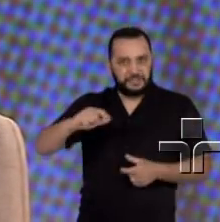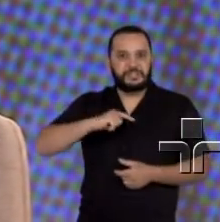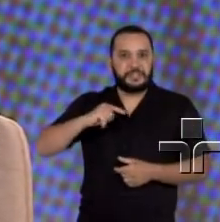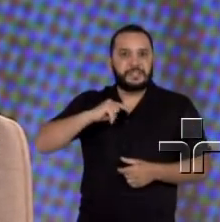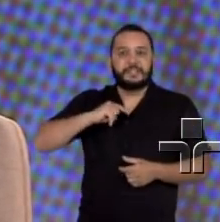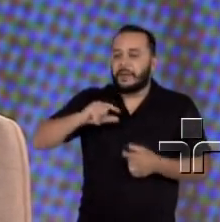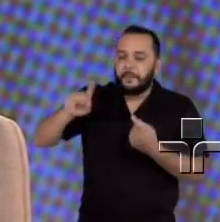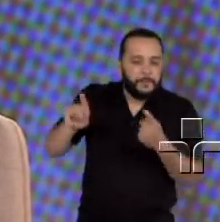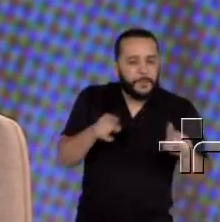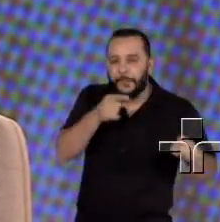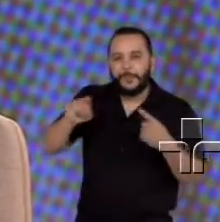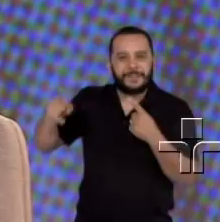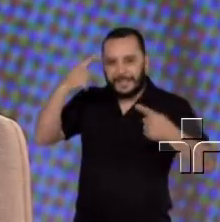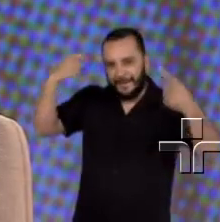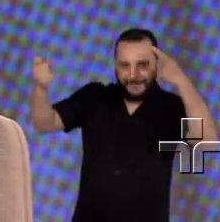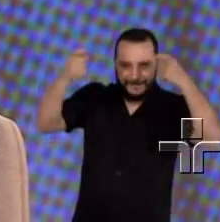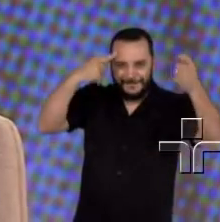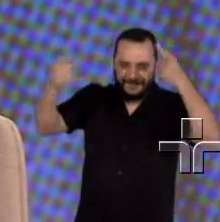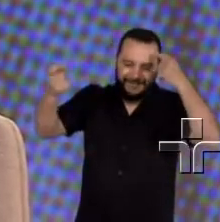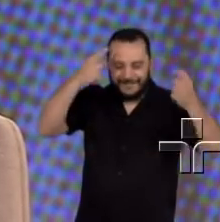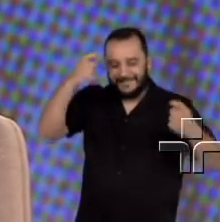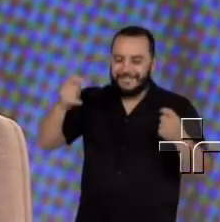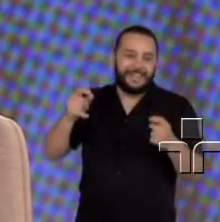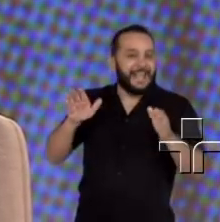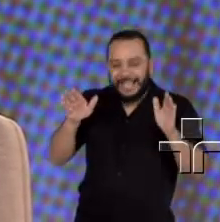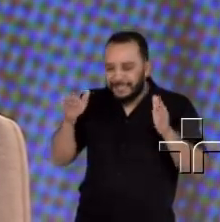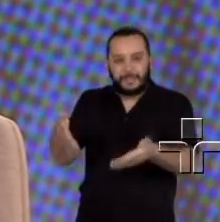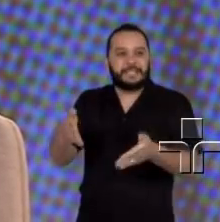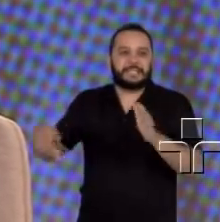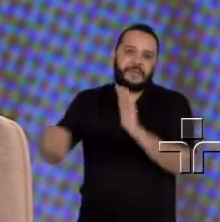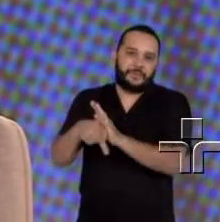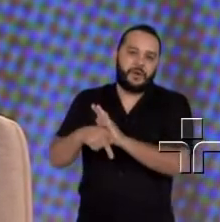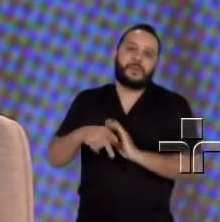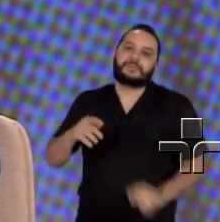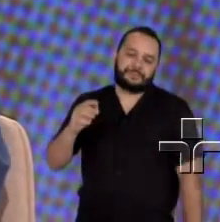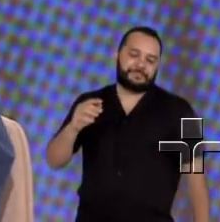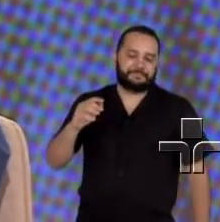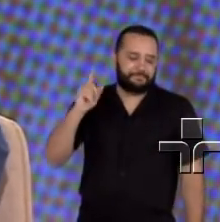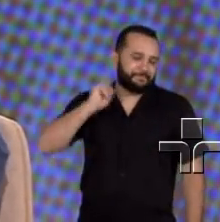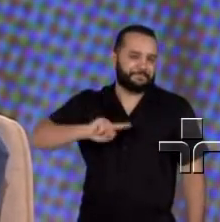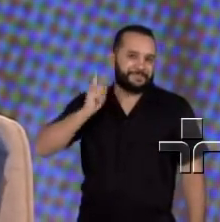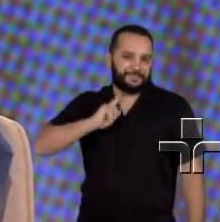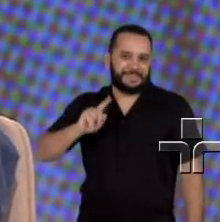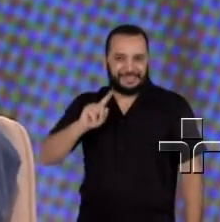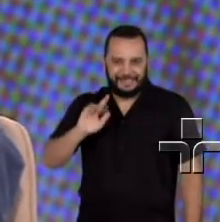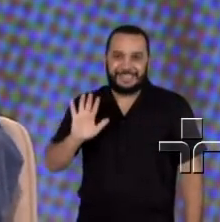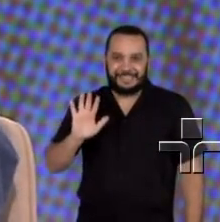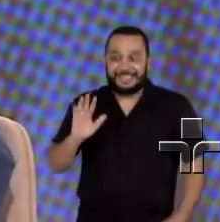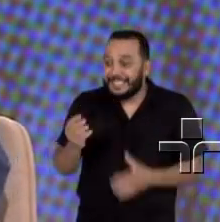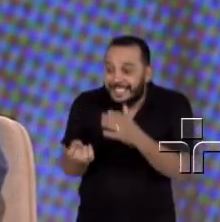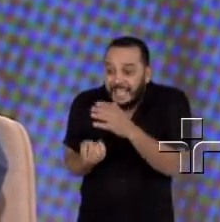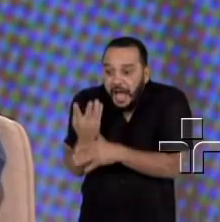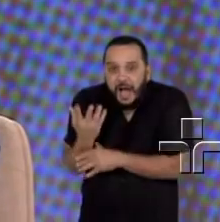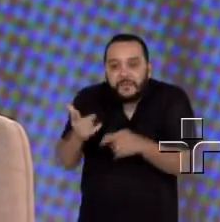uma música muito específica também, que nascia ali,